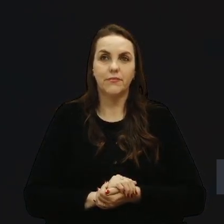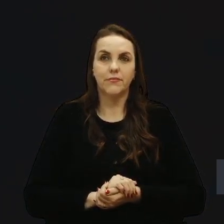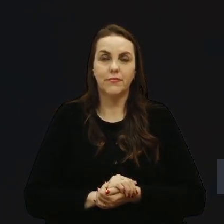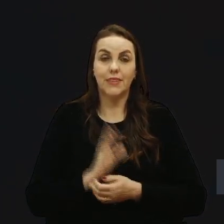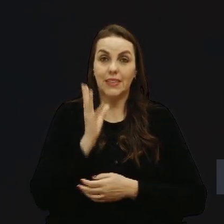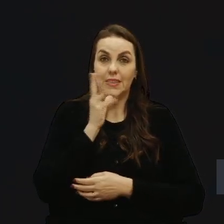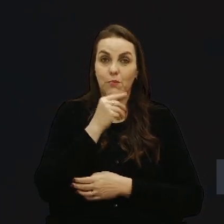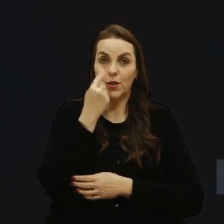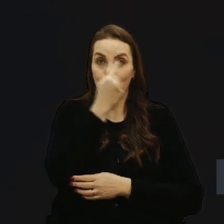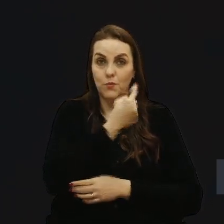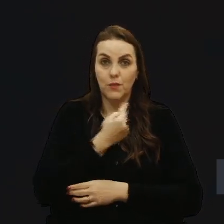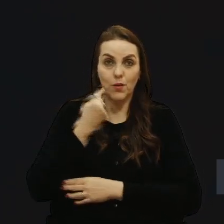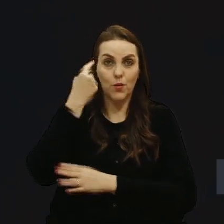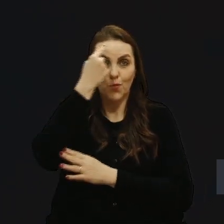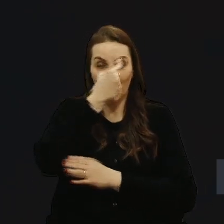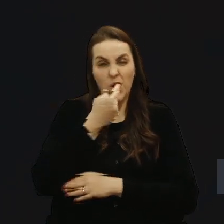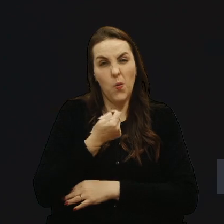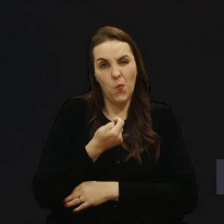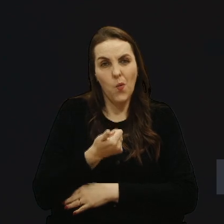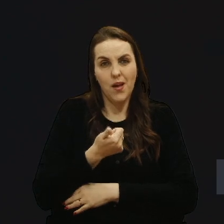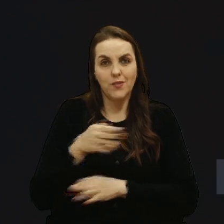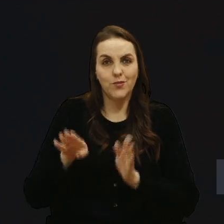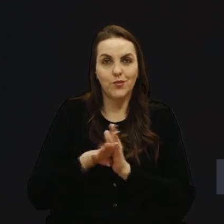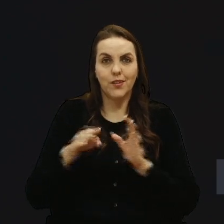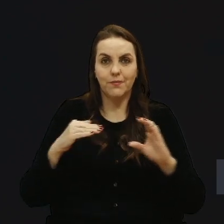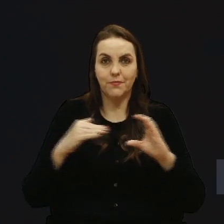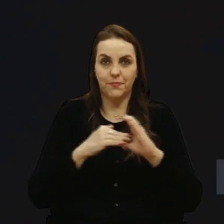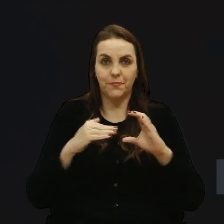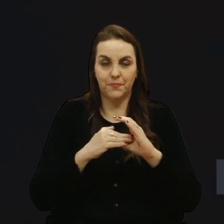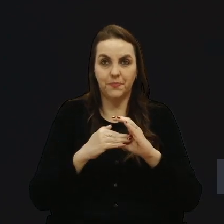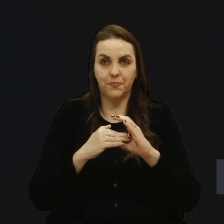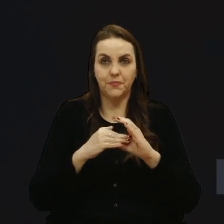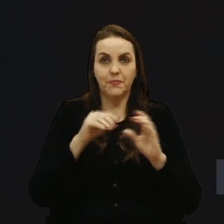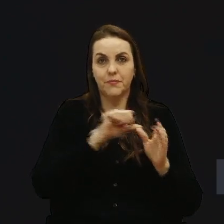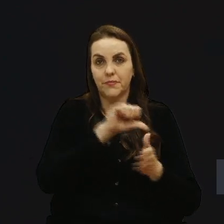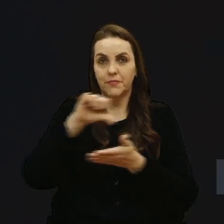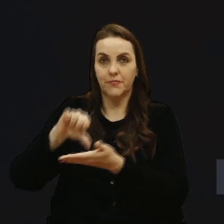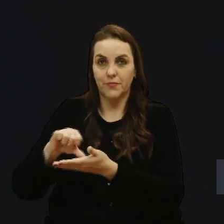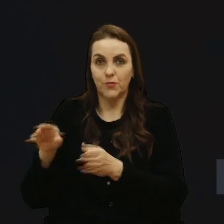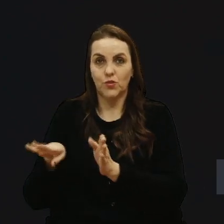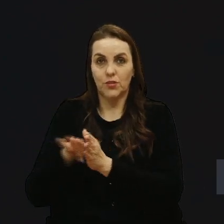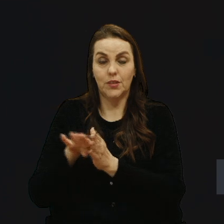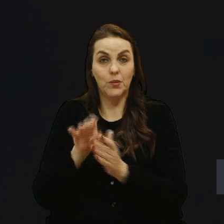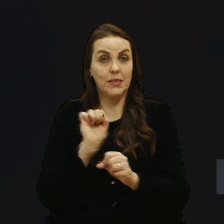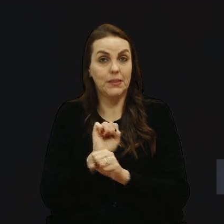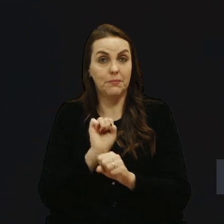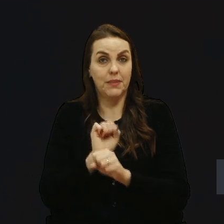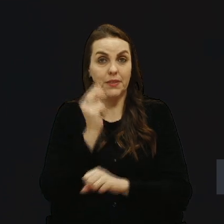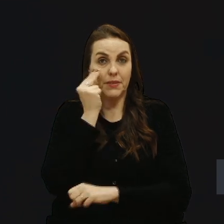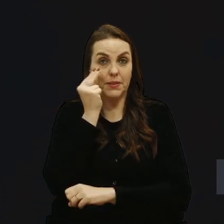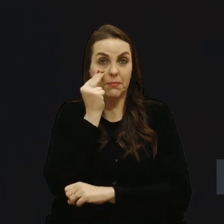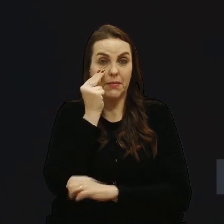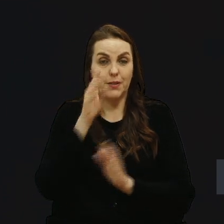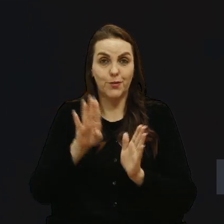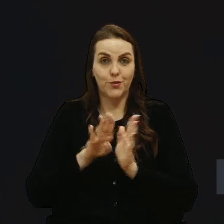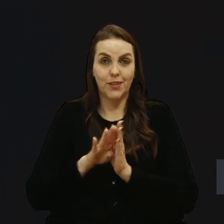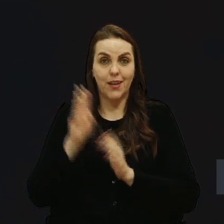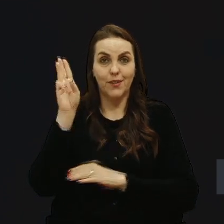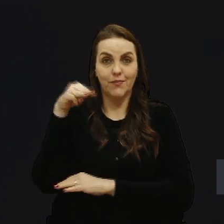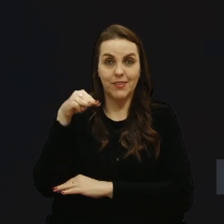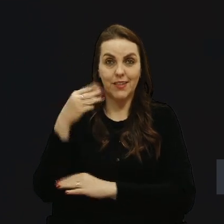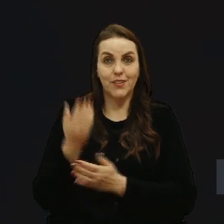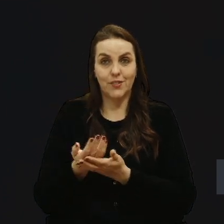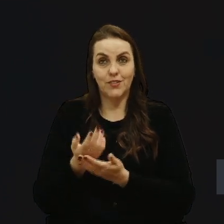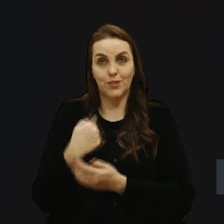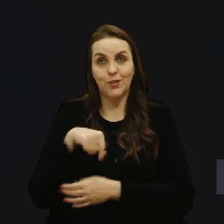Demoramos quase 1 hora para chegar então aqui no shopping, que foi o nosso ponto de chegada. Eu ainda estou no aguardo do vereador Libardi chegar de Visate e